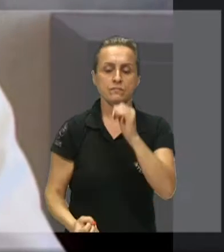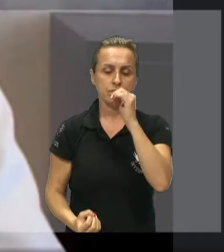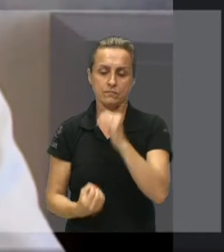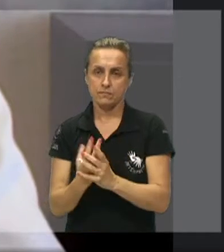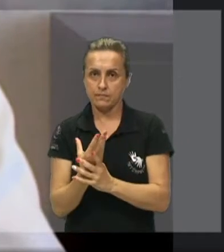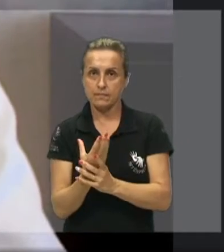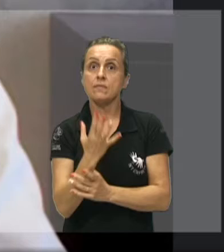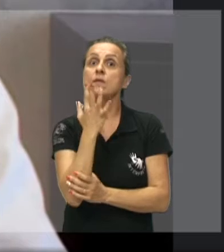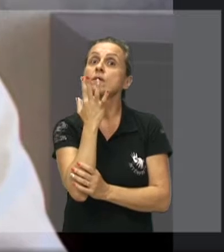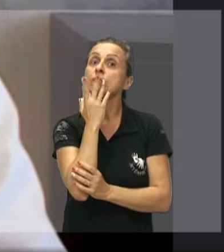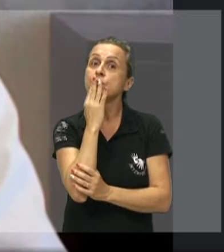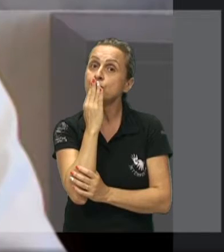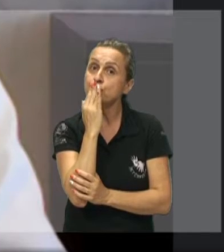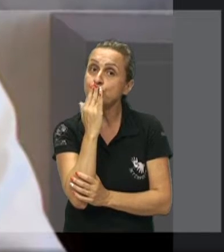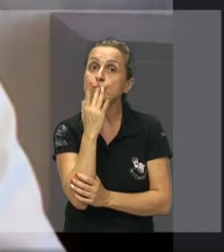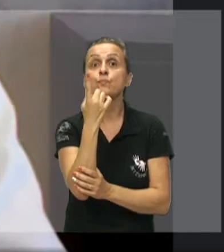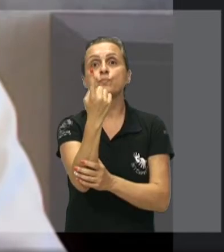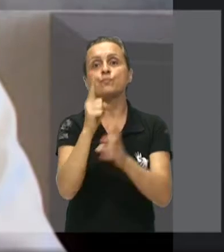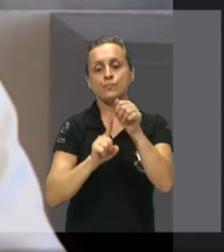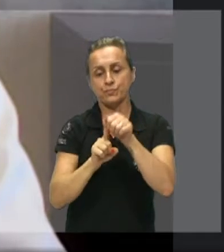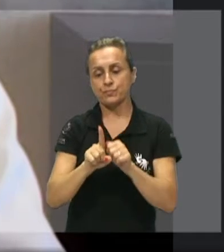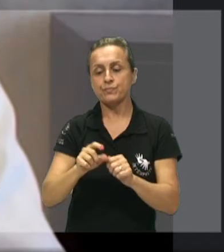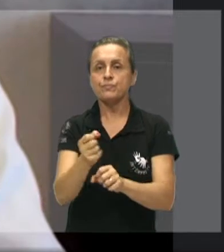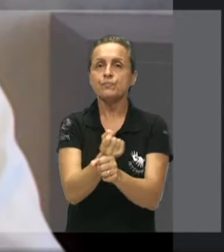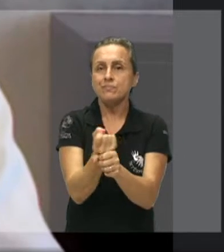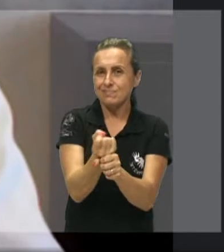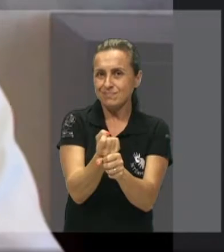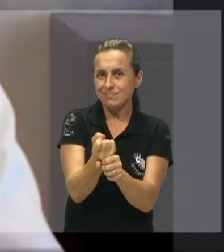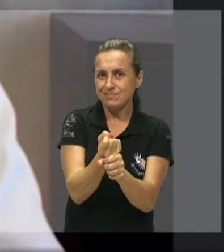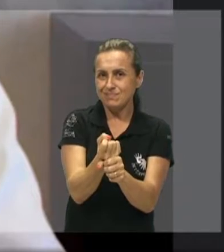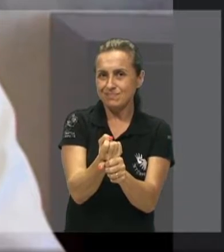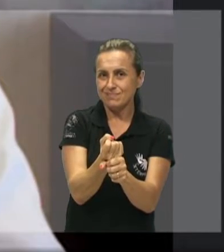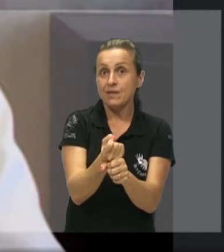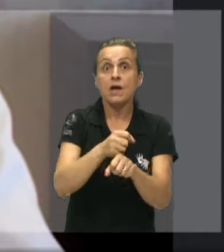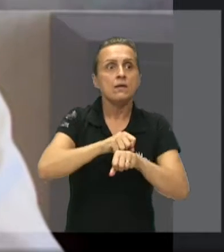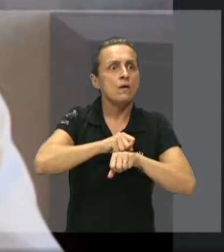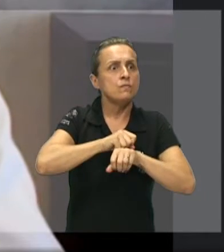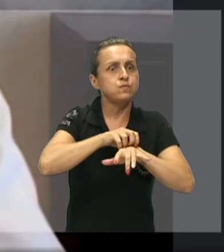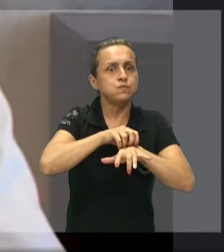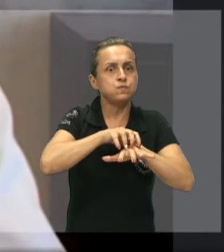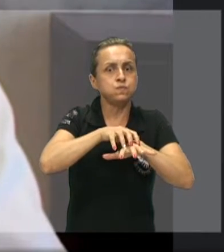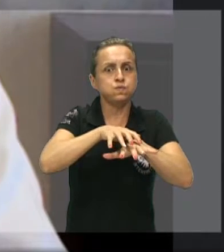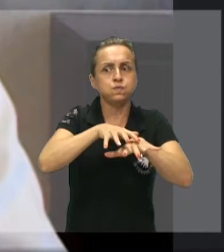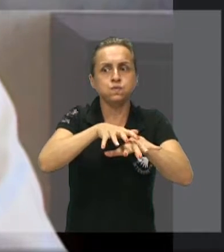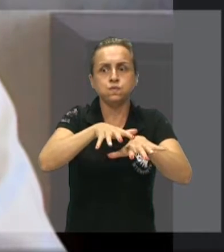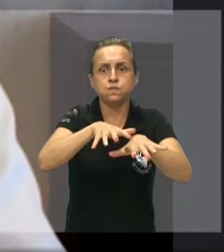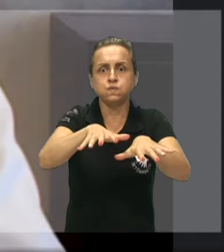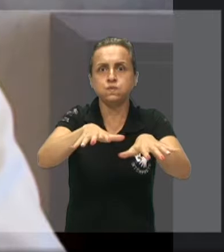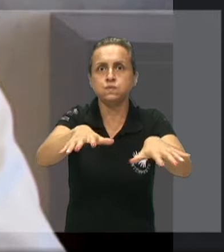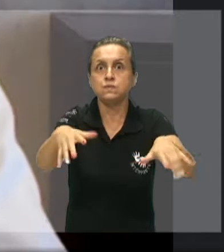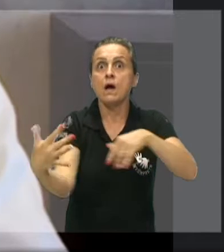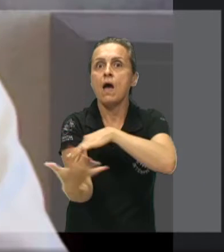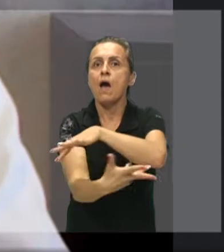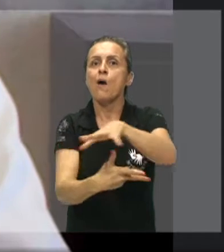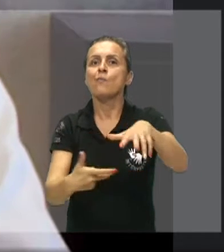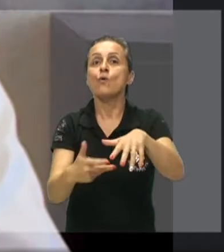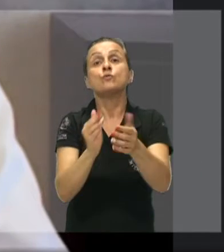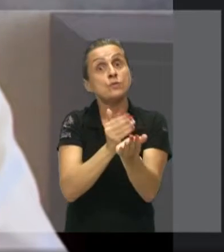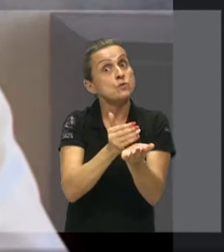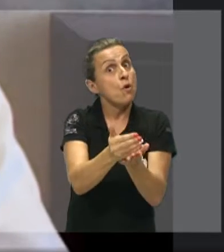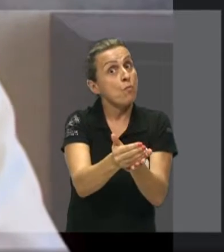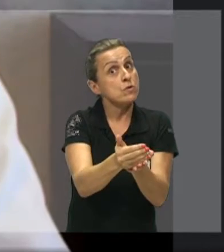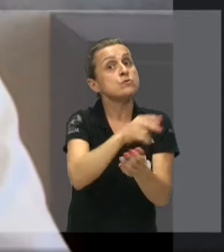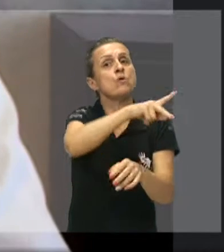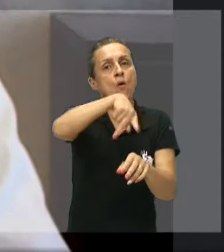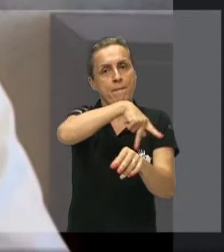uma cor em determinado mês do ano, e isso acabou se difundindo mundialmente, mas tendo começado tudo na Austrália mesmo. Então, qual